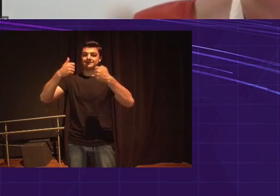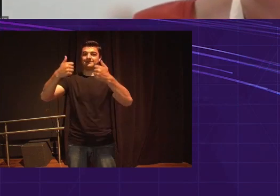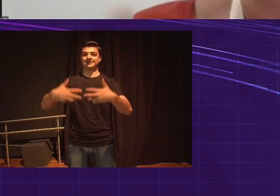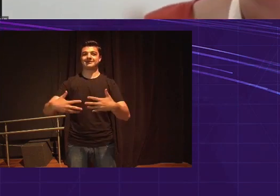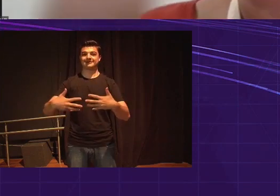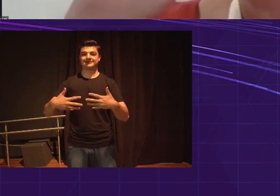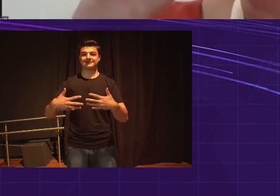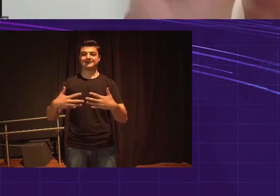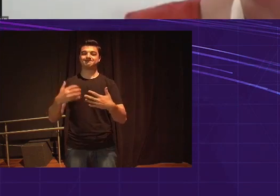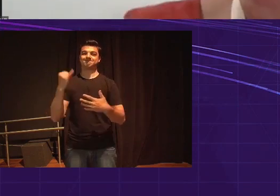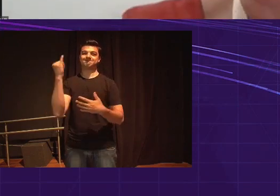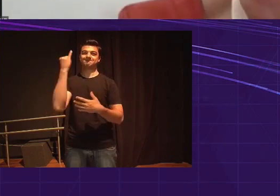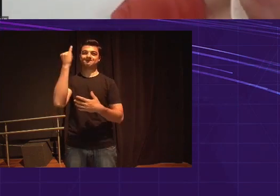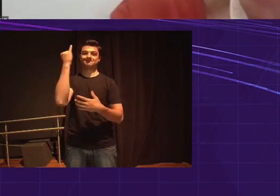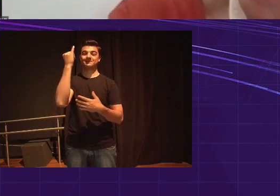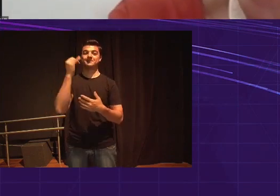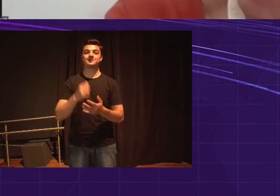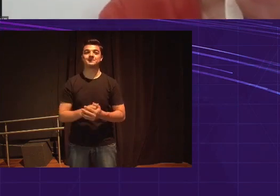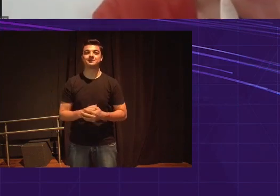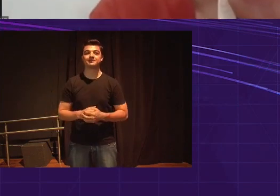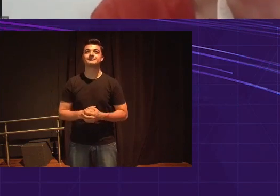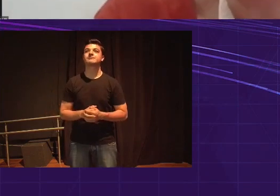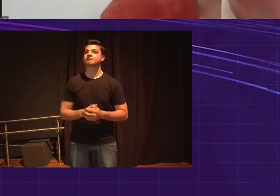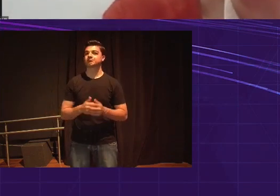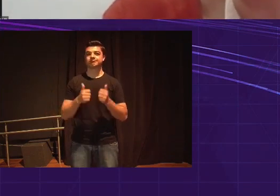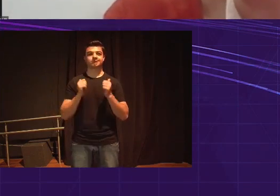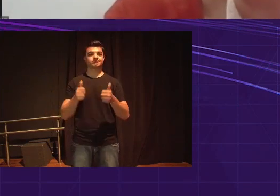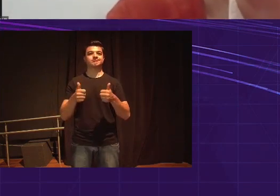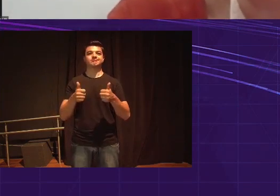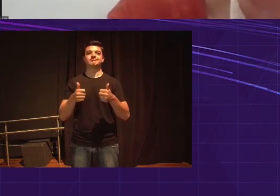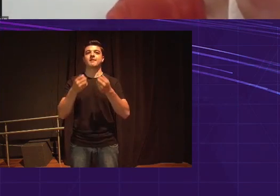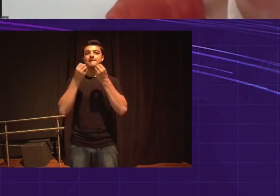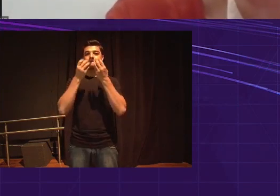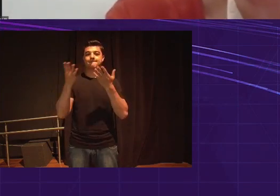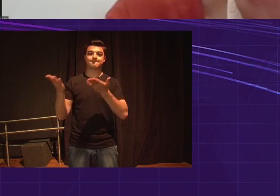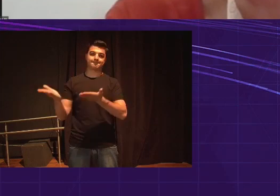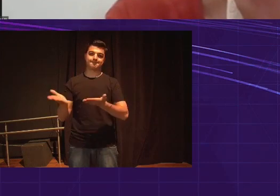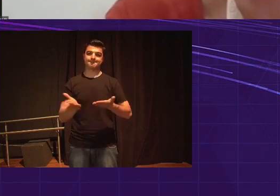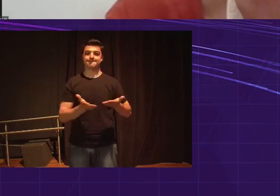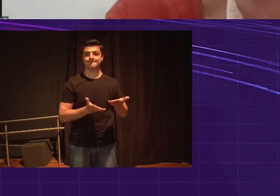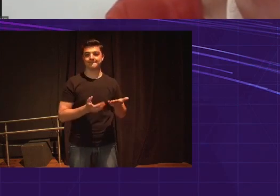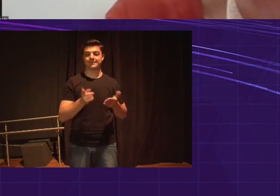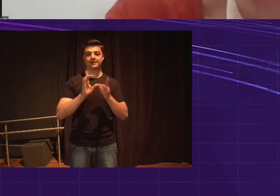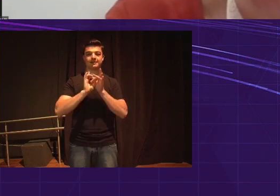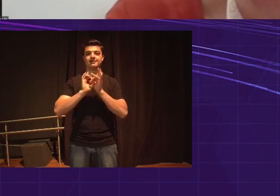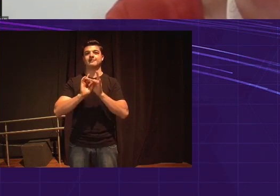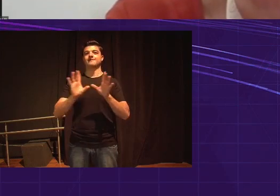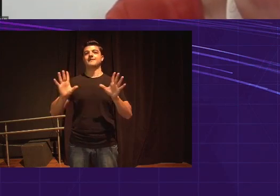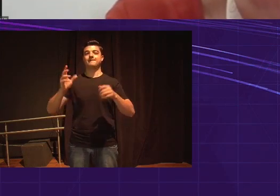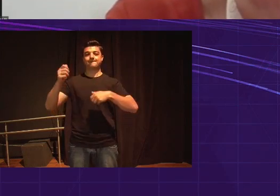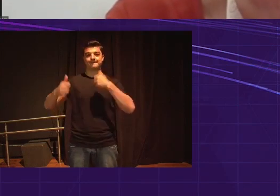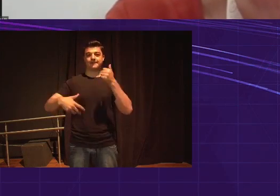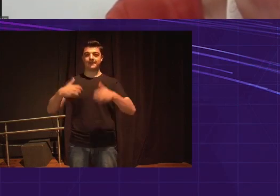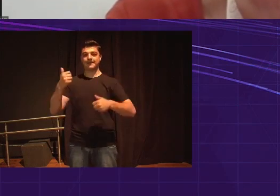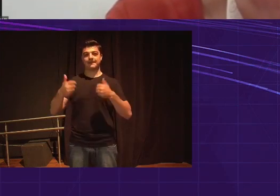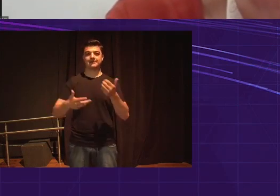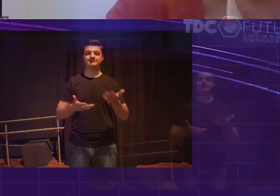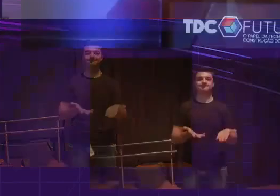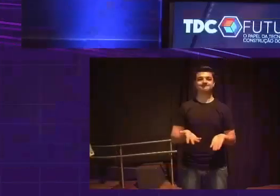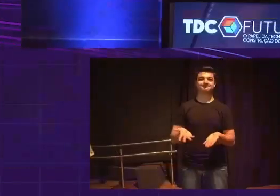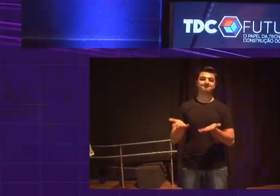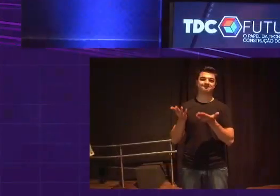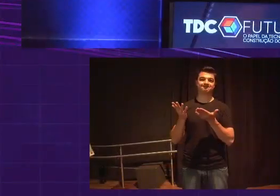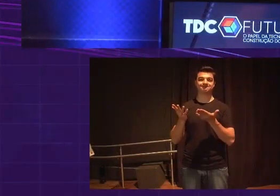Fantástico. Eu queria, então, te dar boas-vindas, o palco é seu. Vamos lá, com